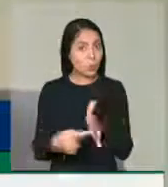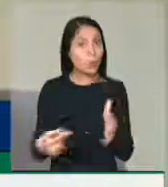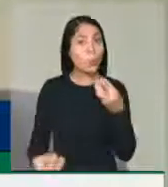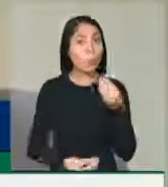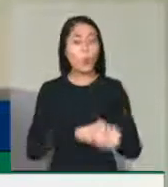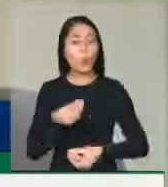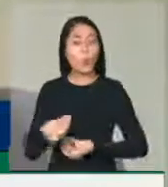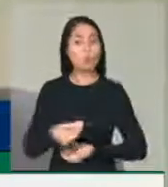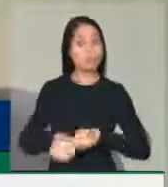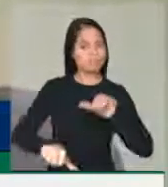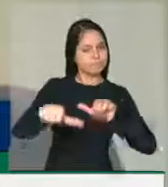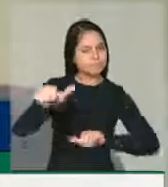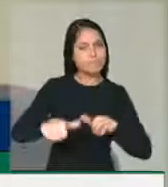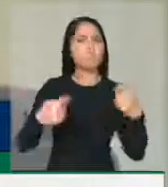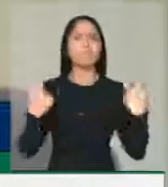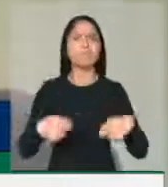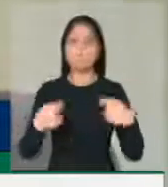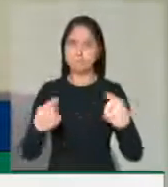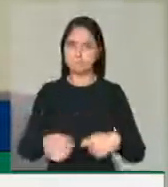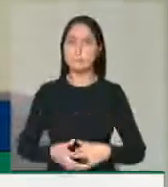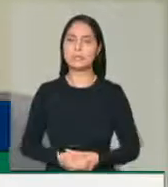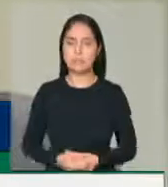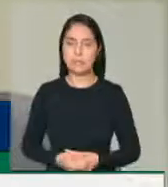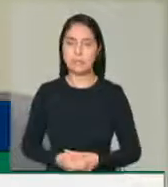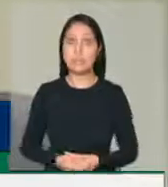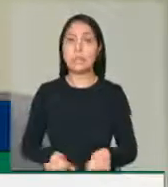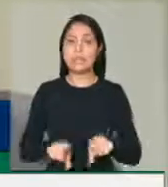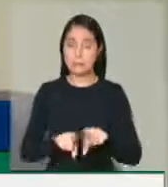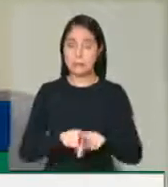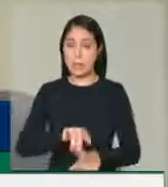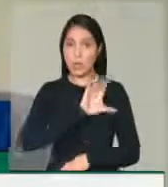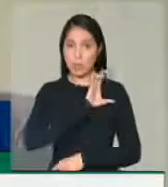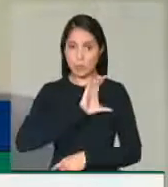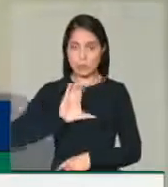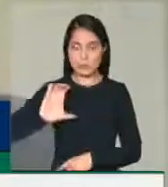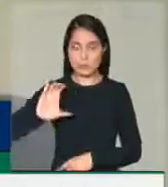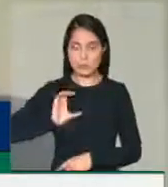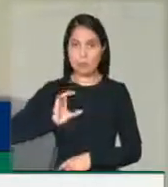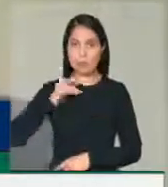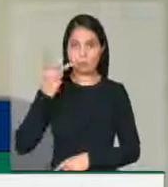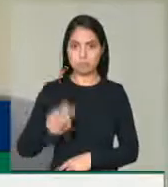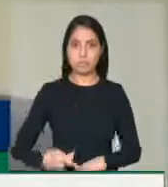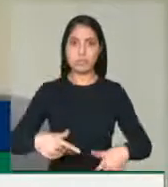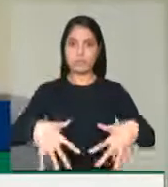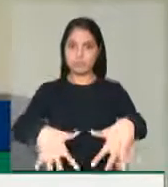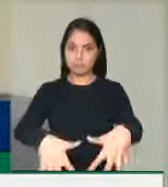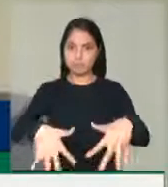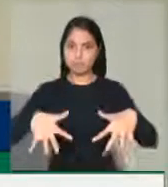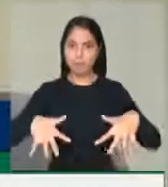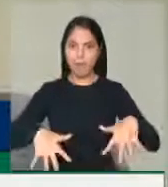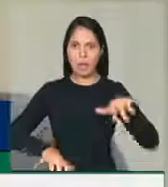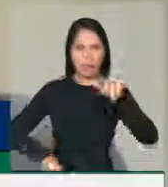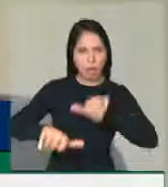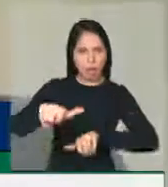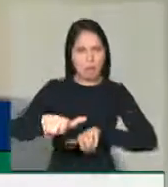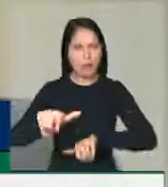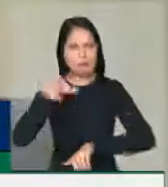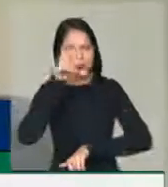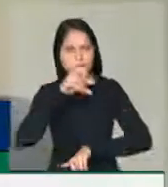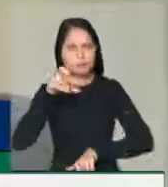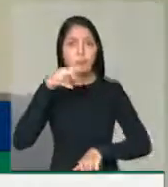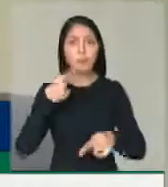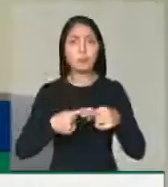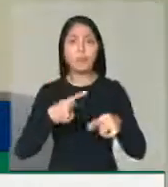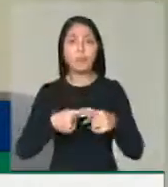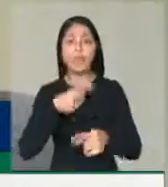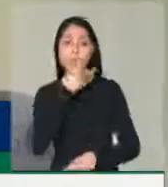de uma comissão parlamentar de inquérito que estará importantes para curar o desejo sobre a denúncia do